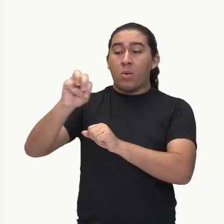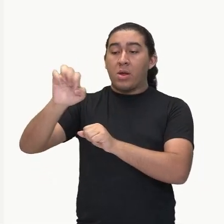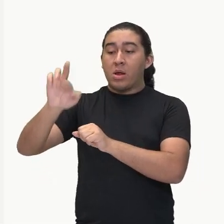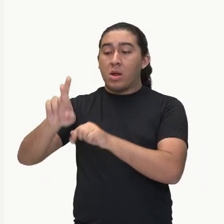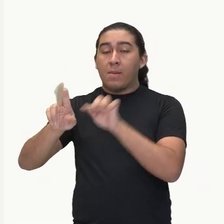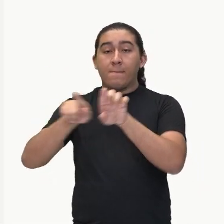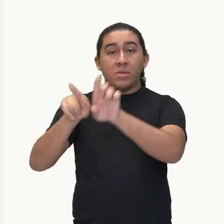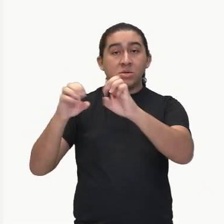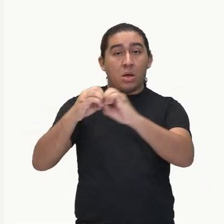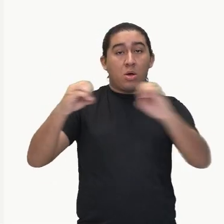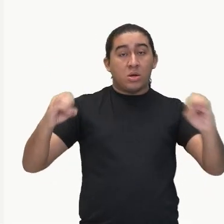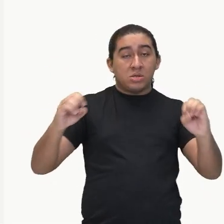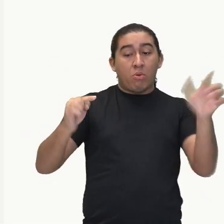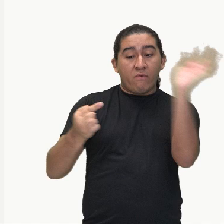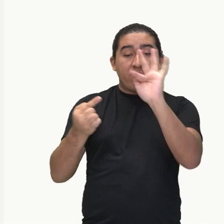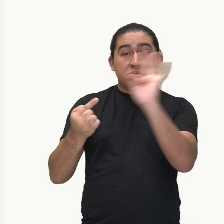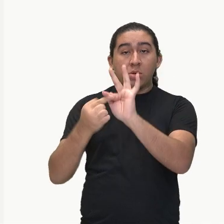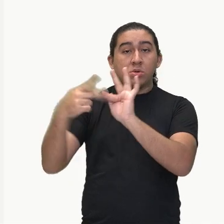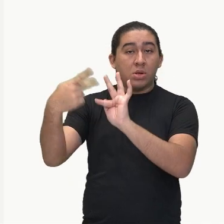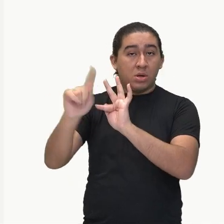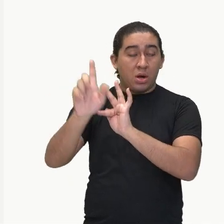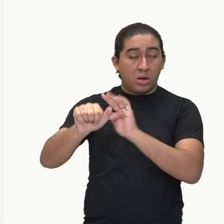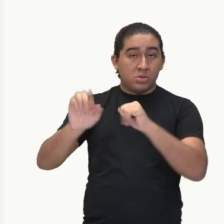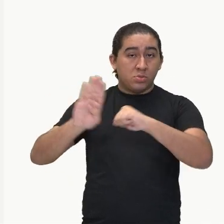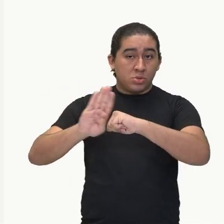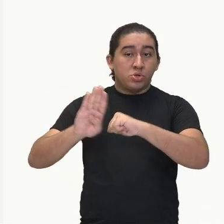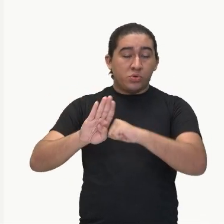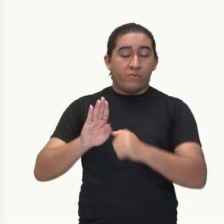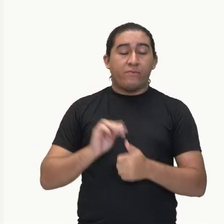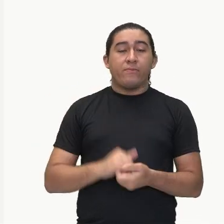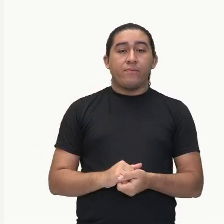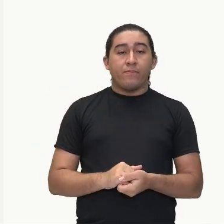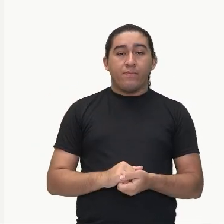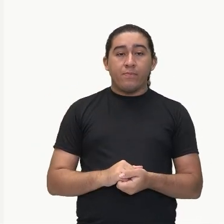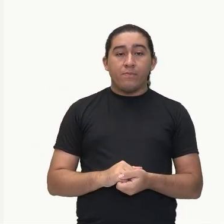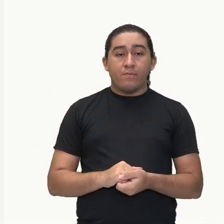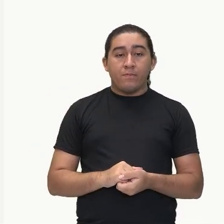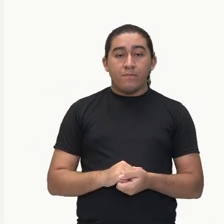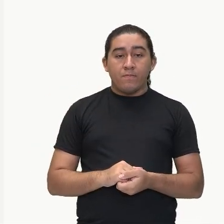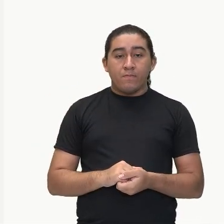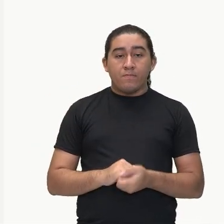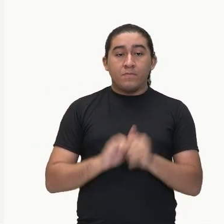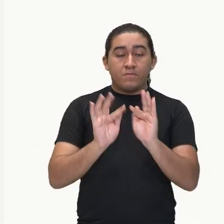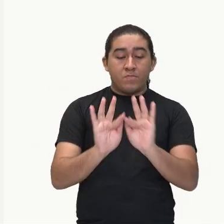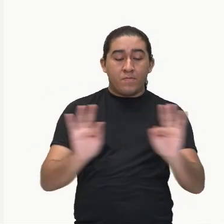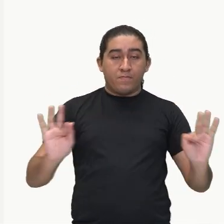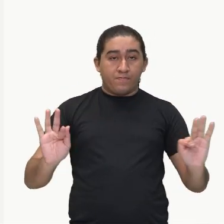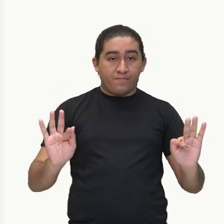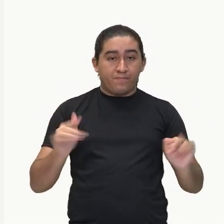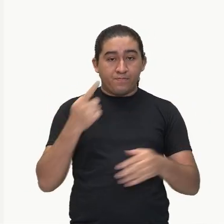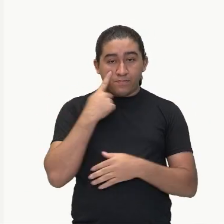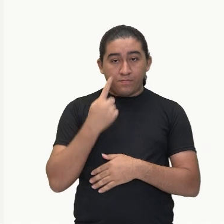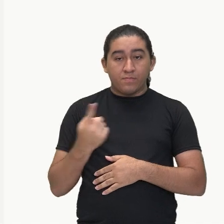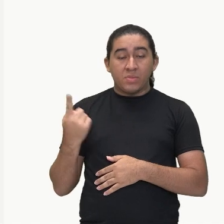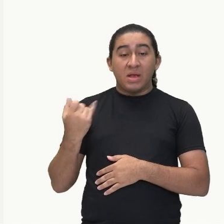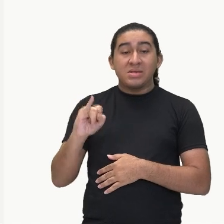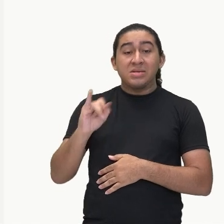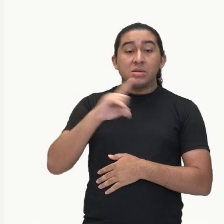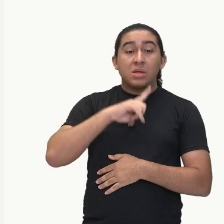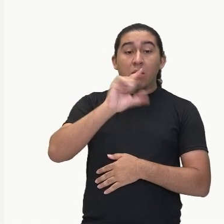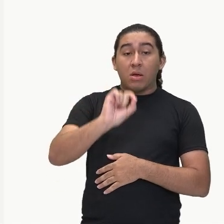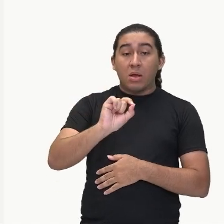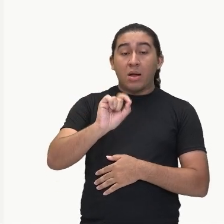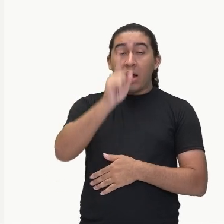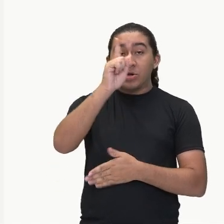substantivo. Certo? Comer é o melhor que há. Quando tem valor imperativo.